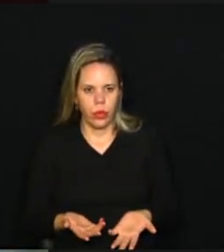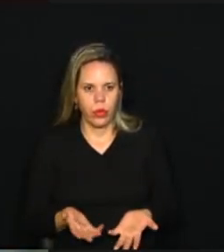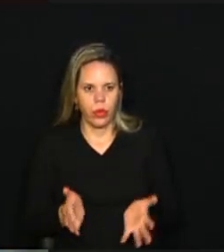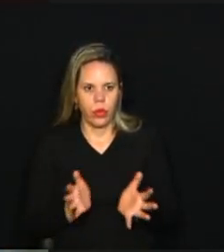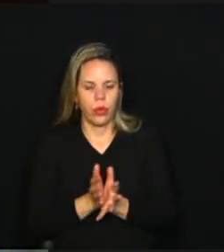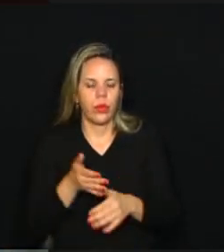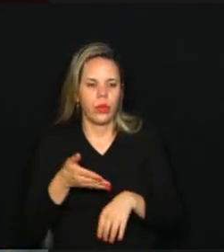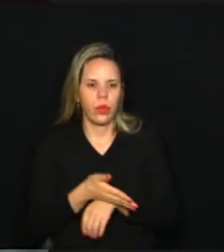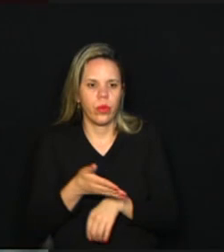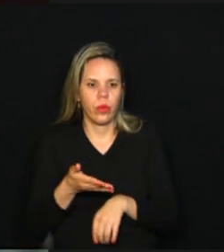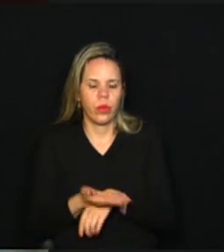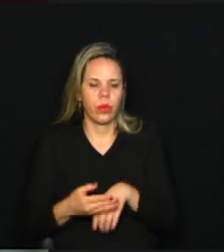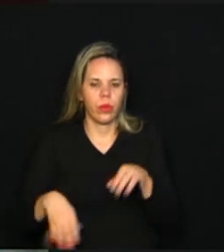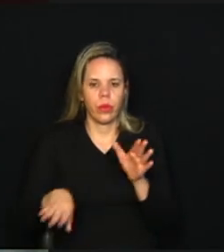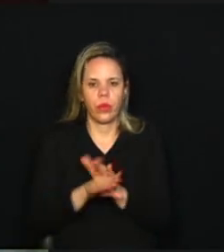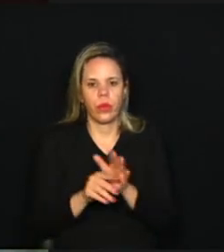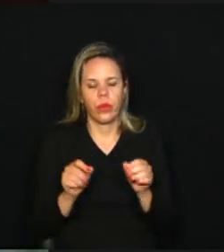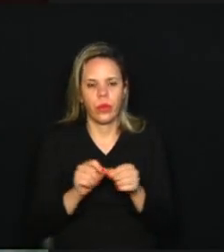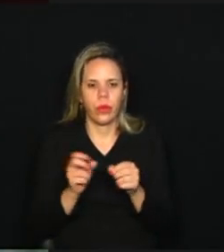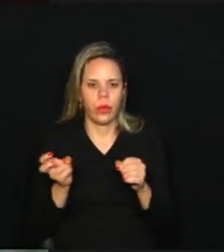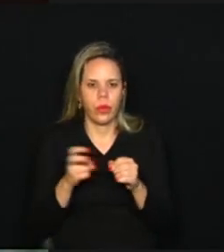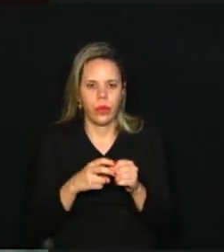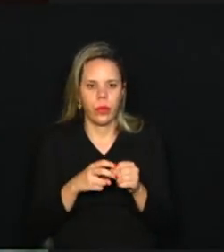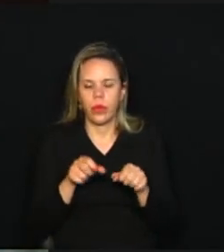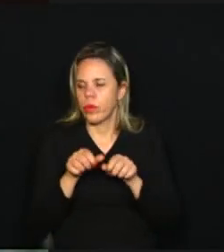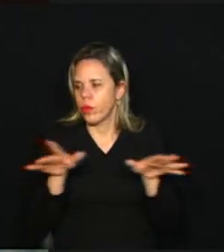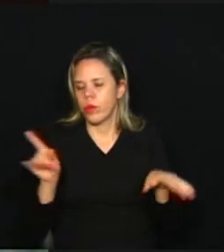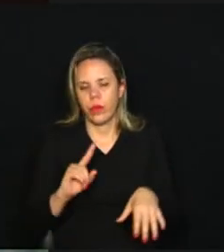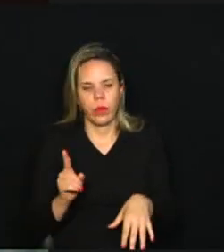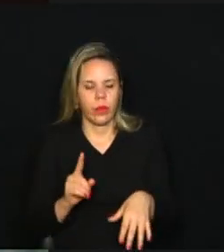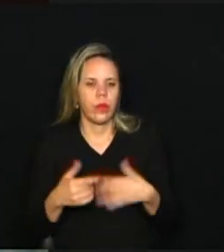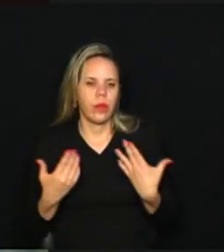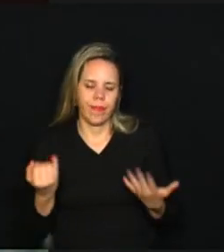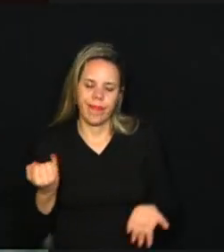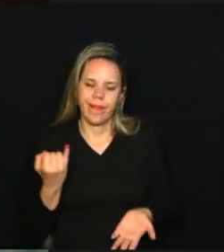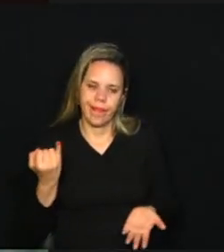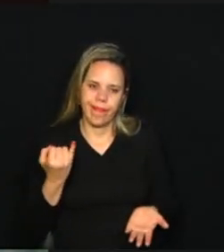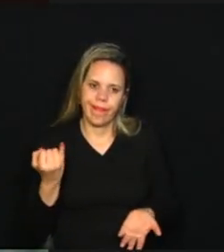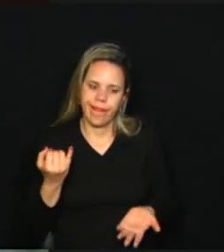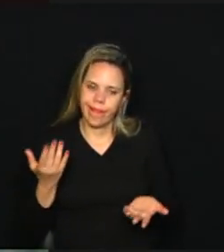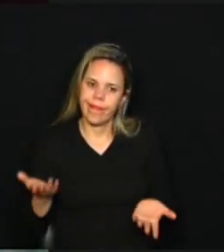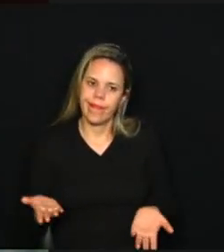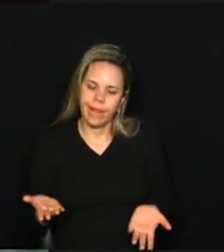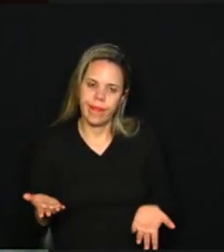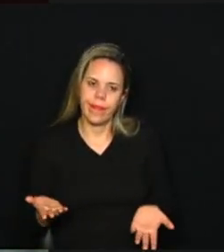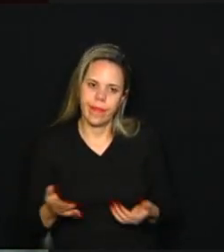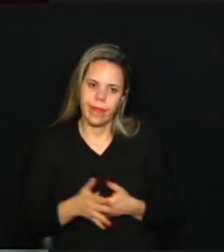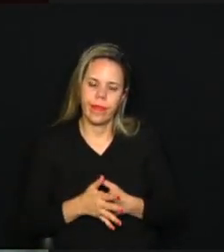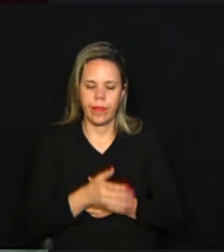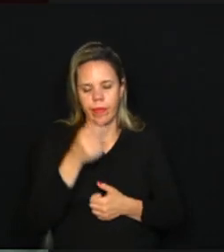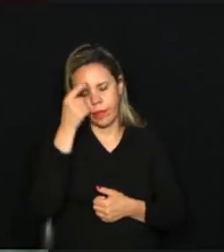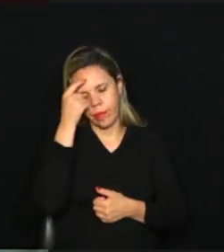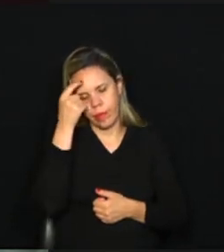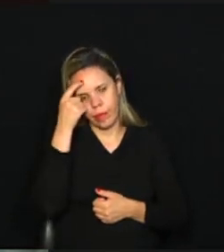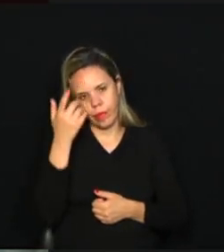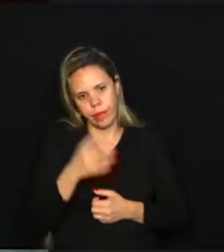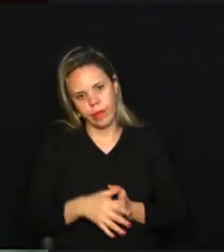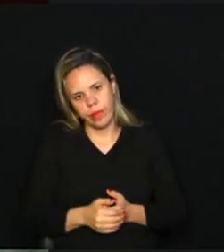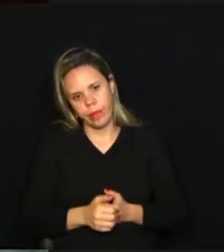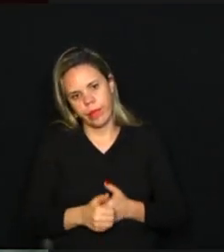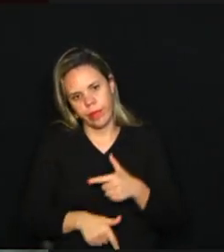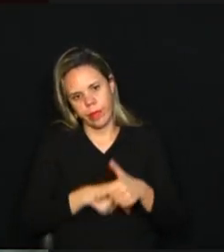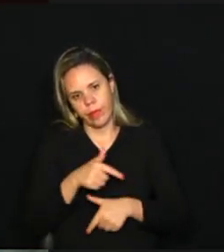para poder chegar e fazer com que esse vírus não se prolifere, é muito importante isso daí. Passa pela conscientização. É um